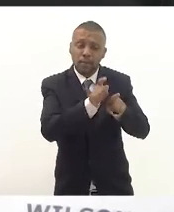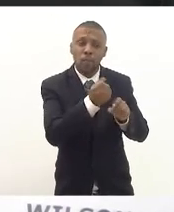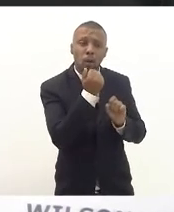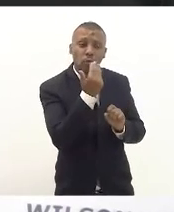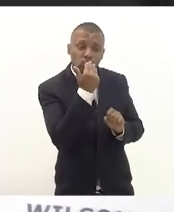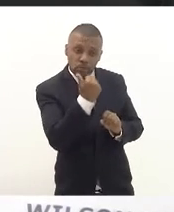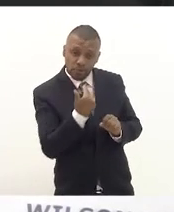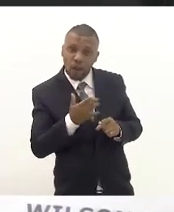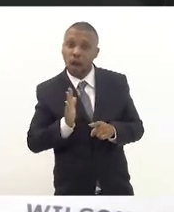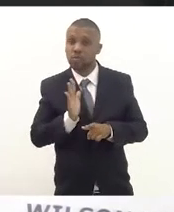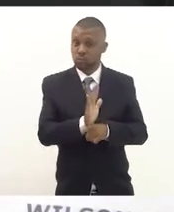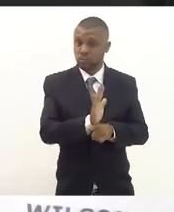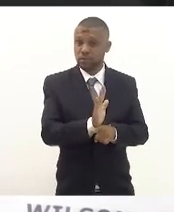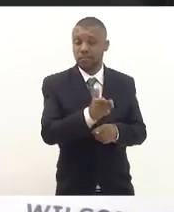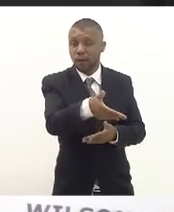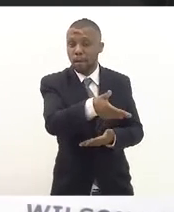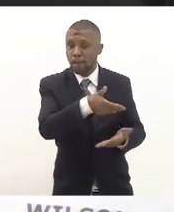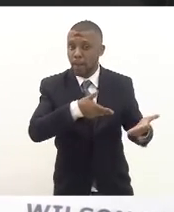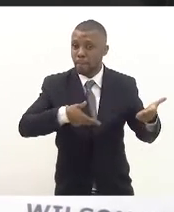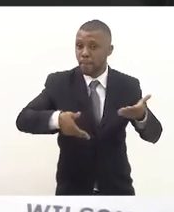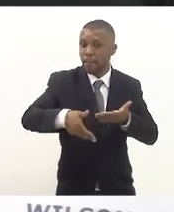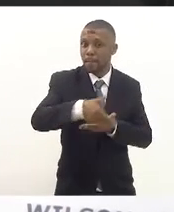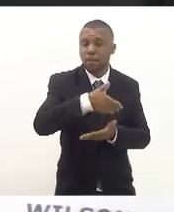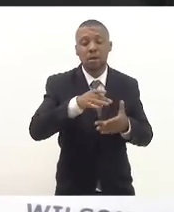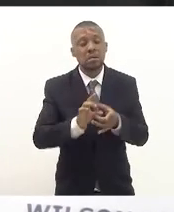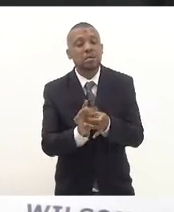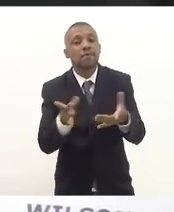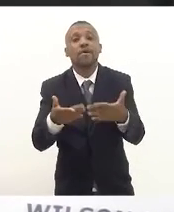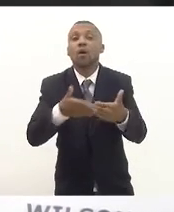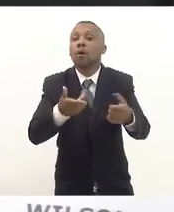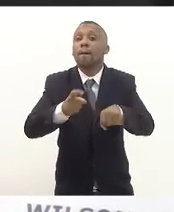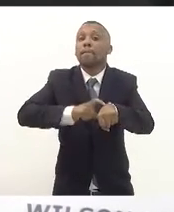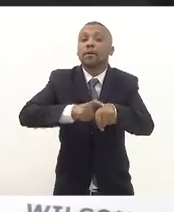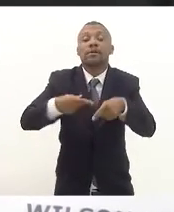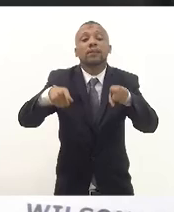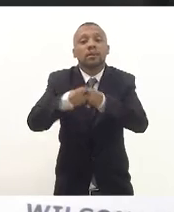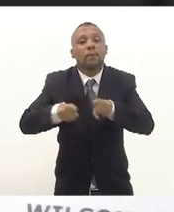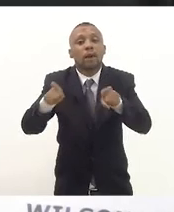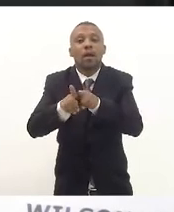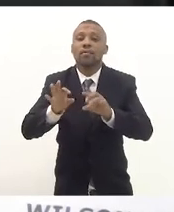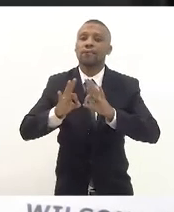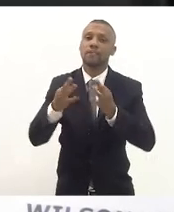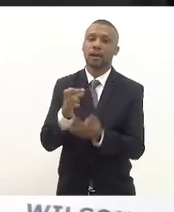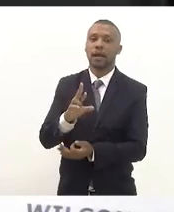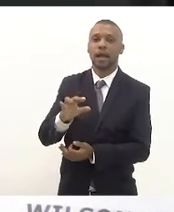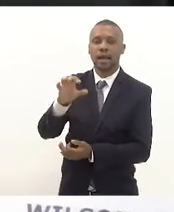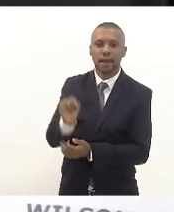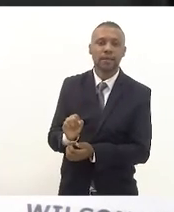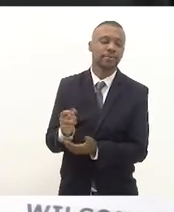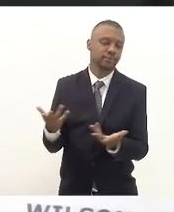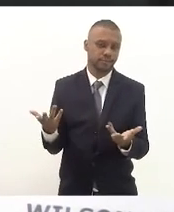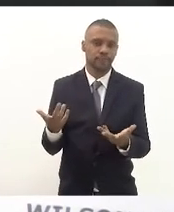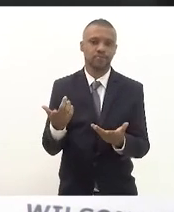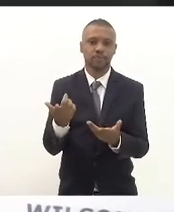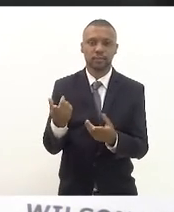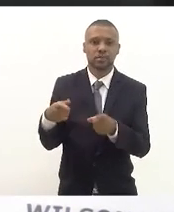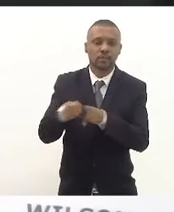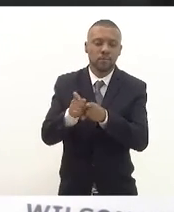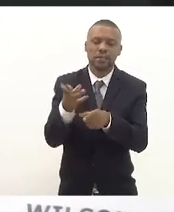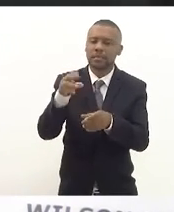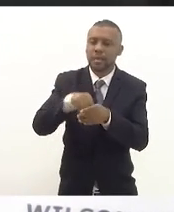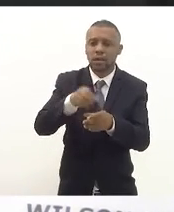ele pode contar comigo a qualquer momento e com a família Reis também e a Câmara Municipal também eu